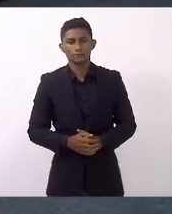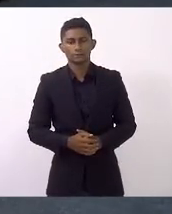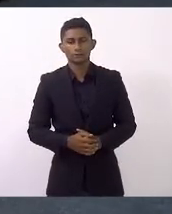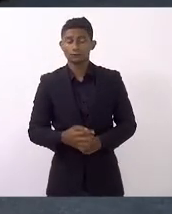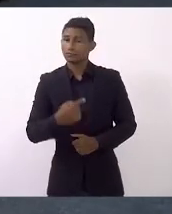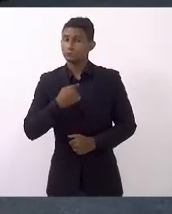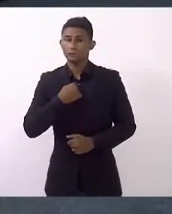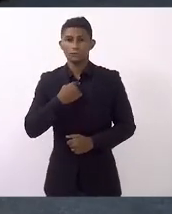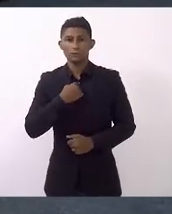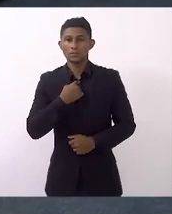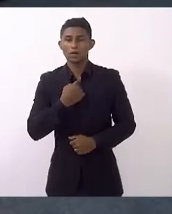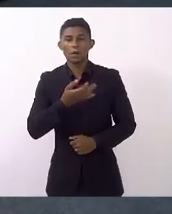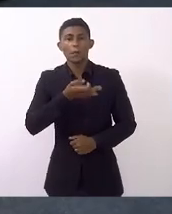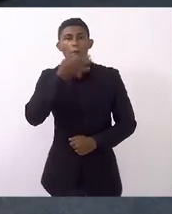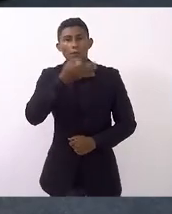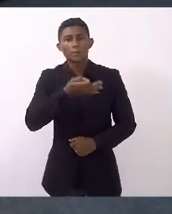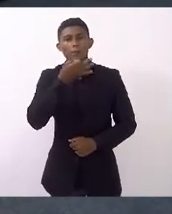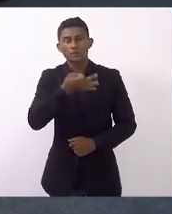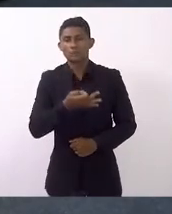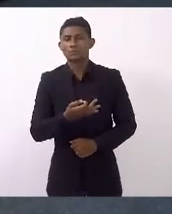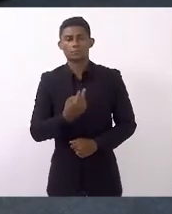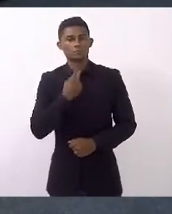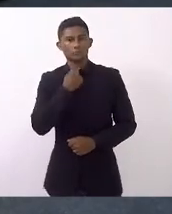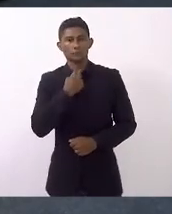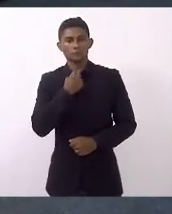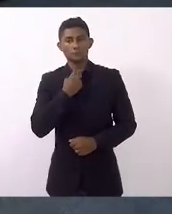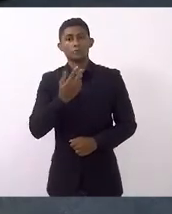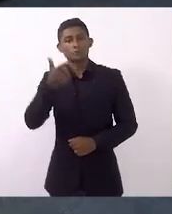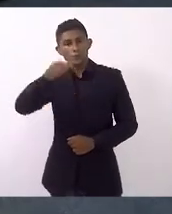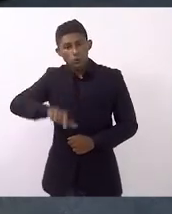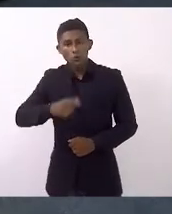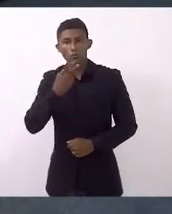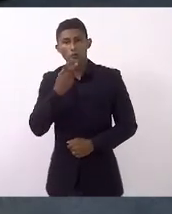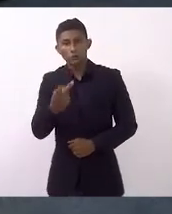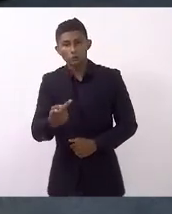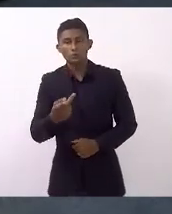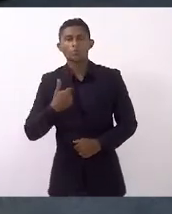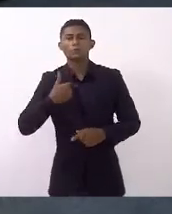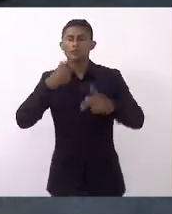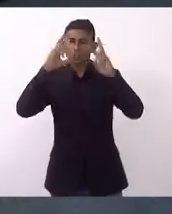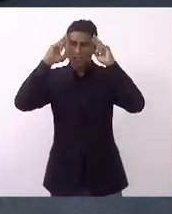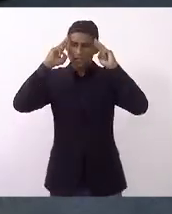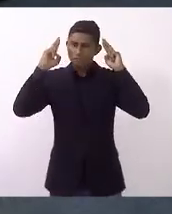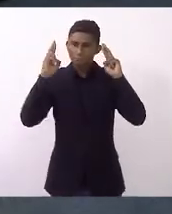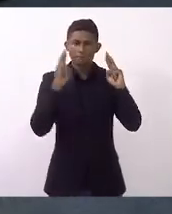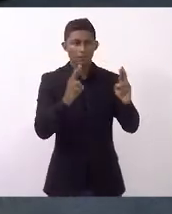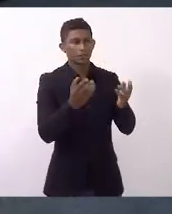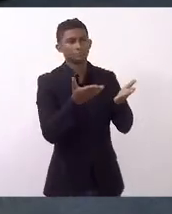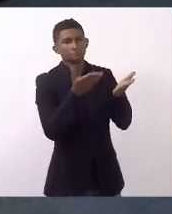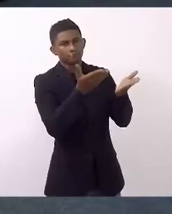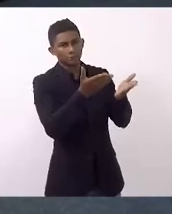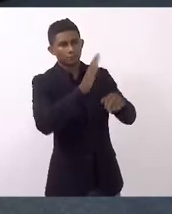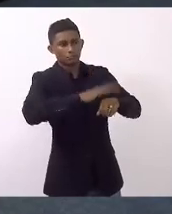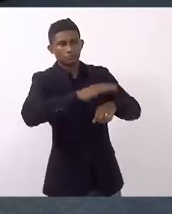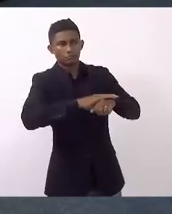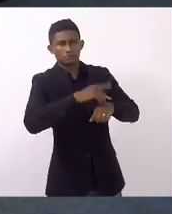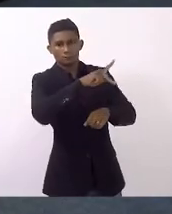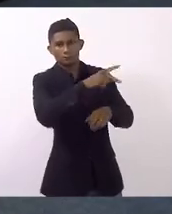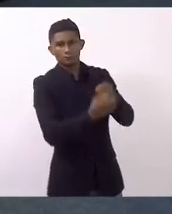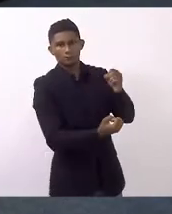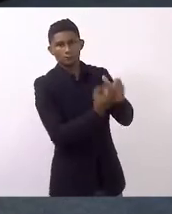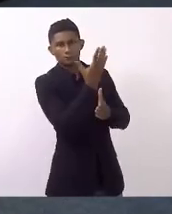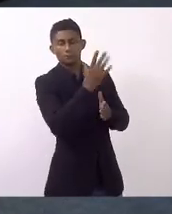condições de exarar um parecer sobre essa matéria. Repito, respeito o autor, mas eu tenho uma